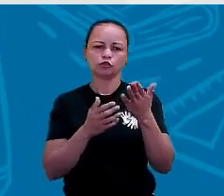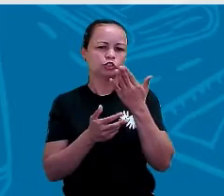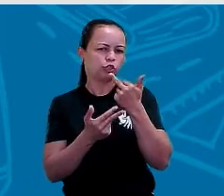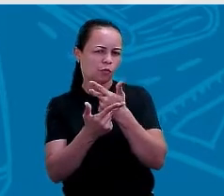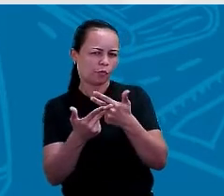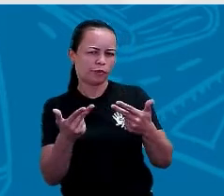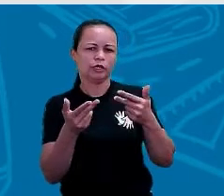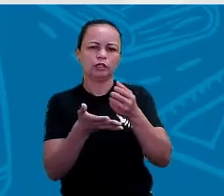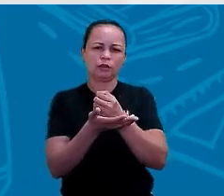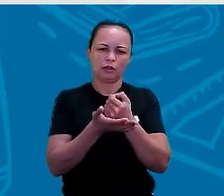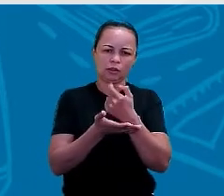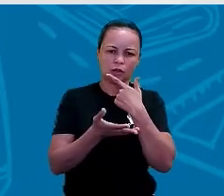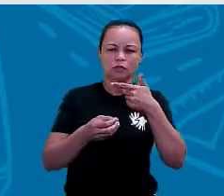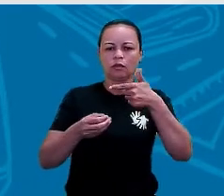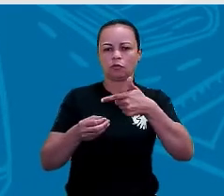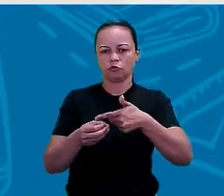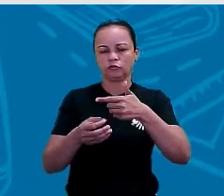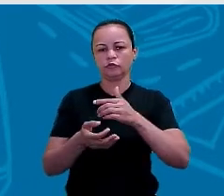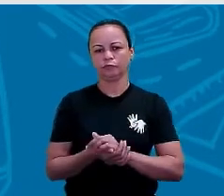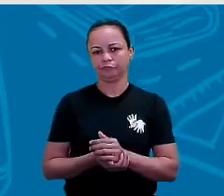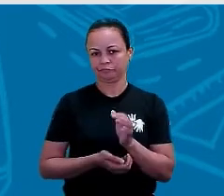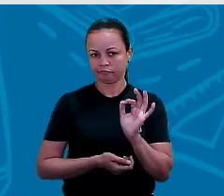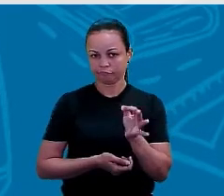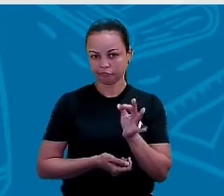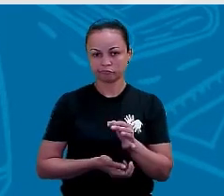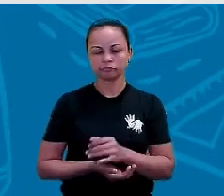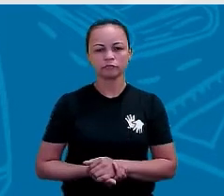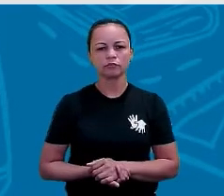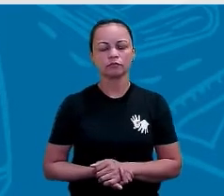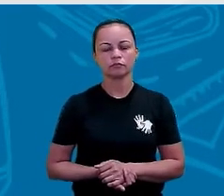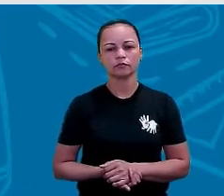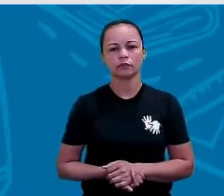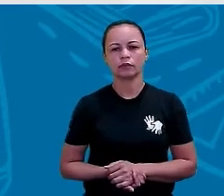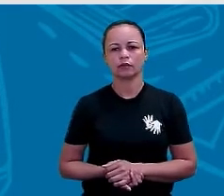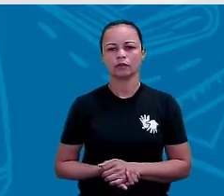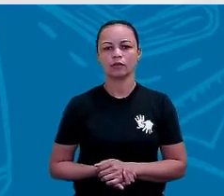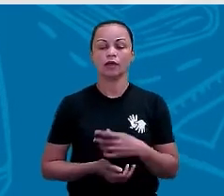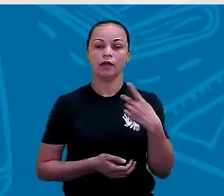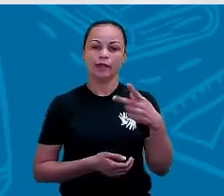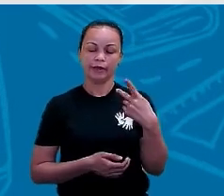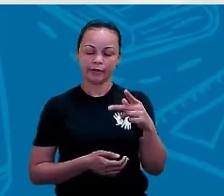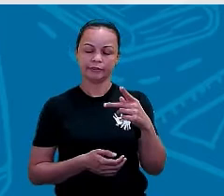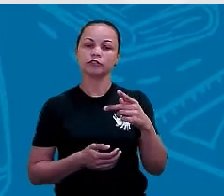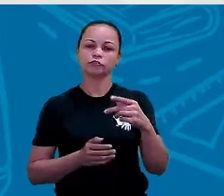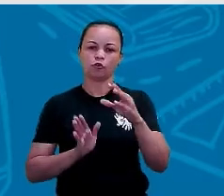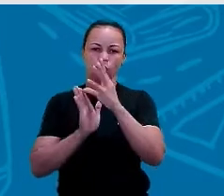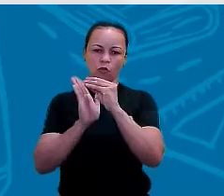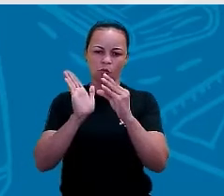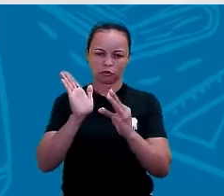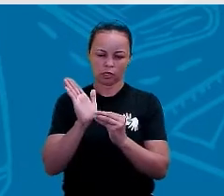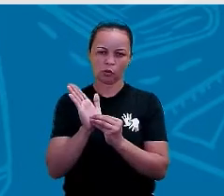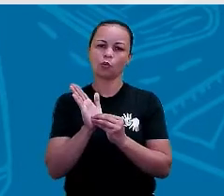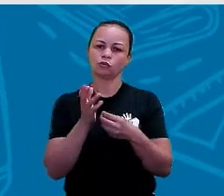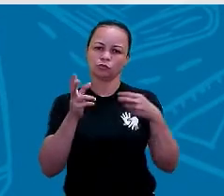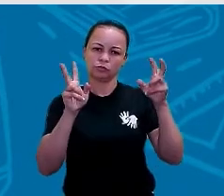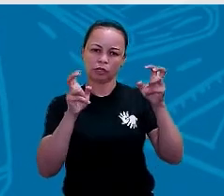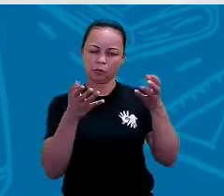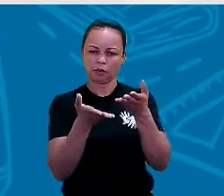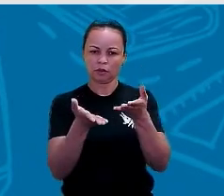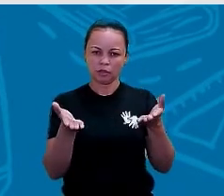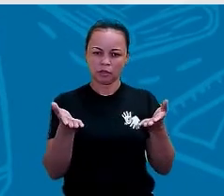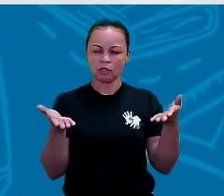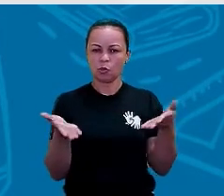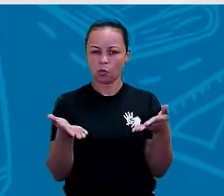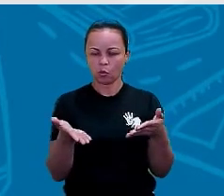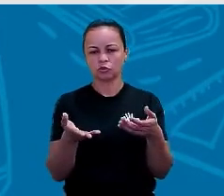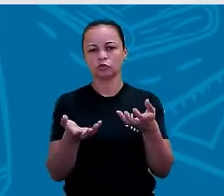de medicamentos e de combustíveis, tá certo? Portanto, esses foram os conteúdos, né? Os assuntos que eu quis tratar com vocês nessa